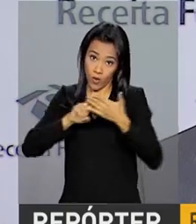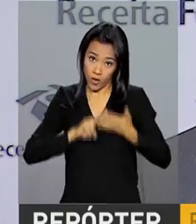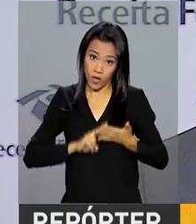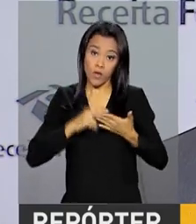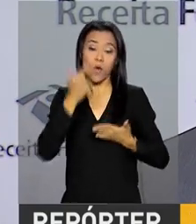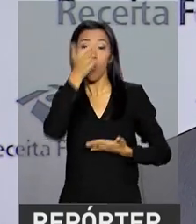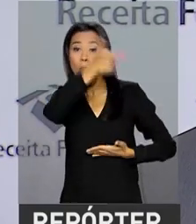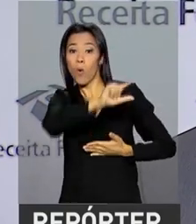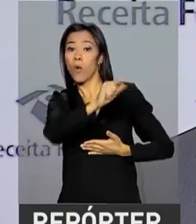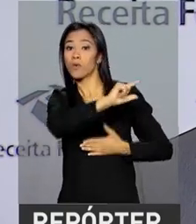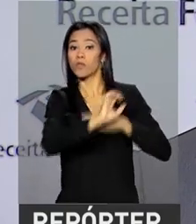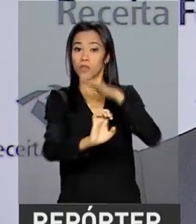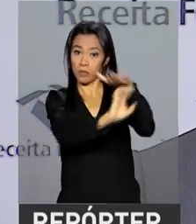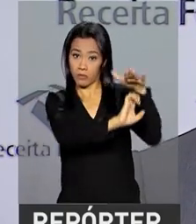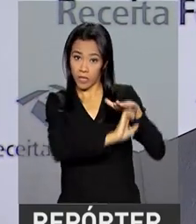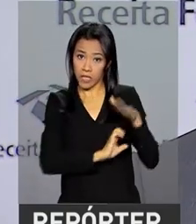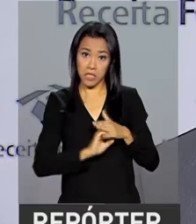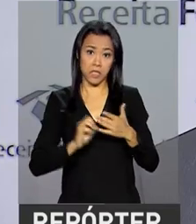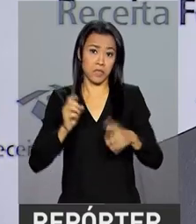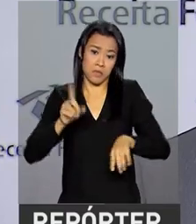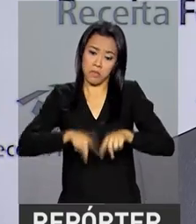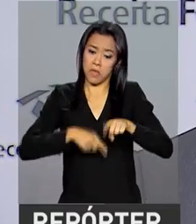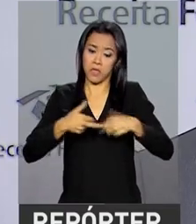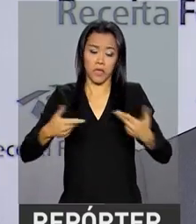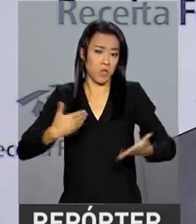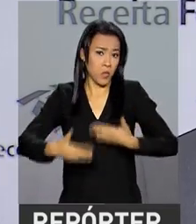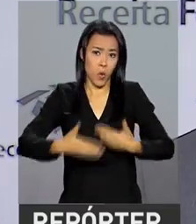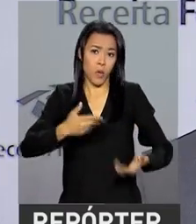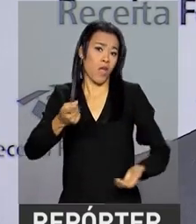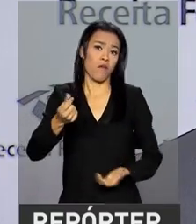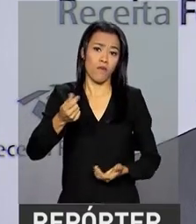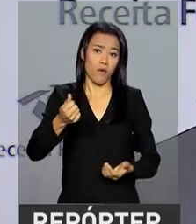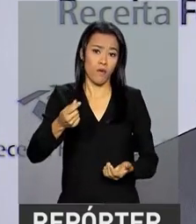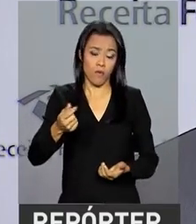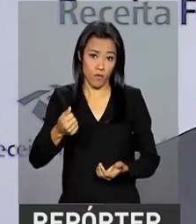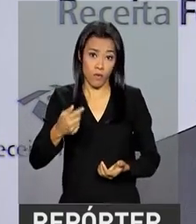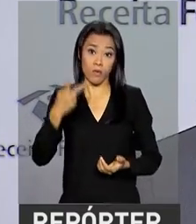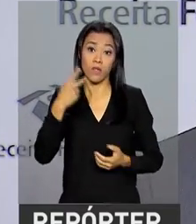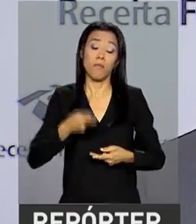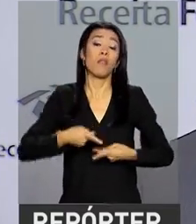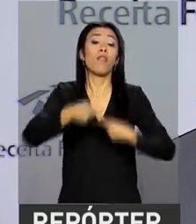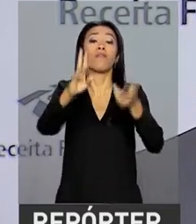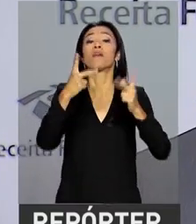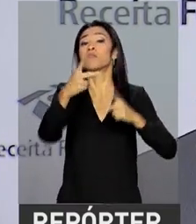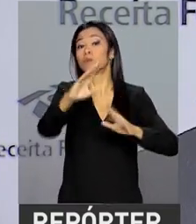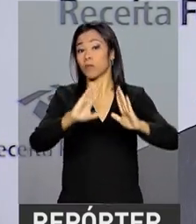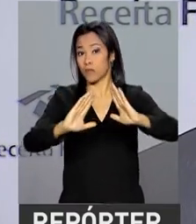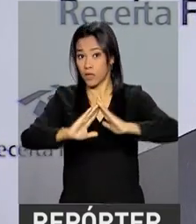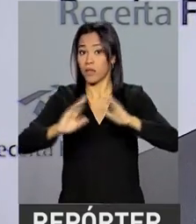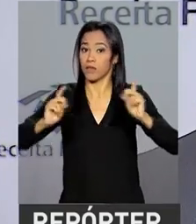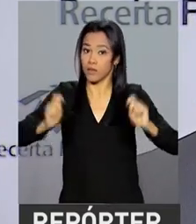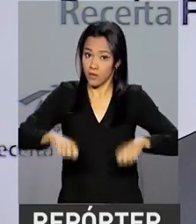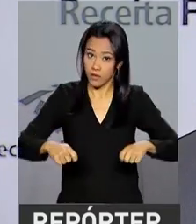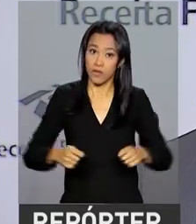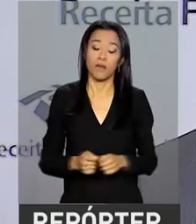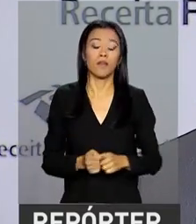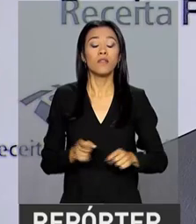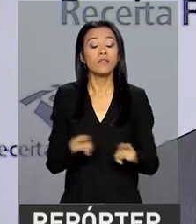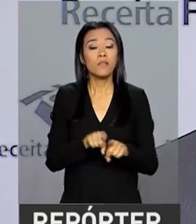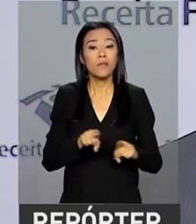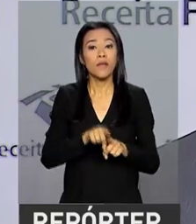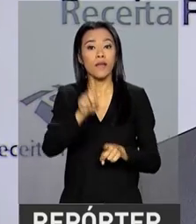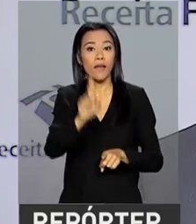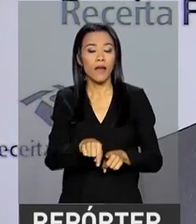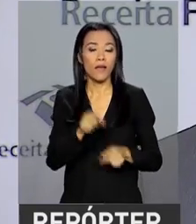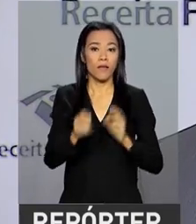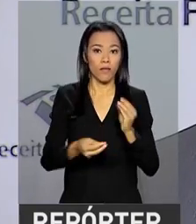bens importados em qualquer valor na sua no seu estabelecimento na sua residência assim também como é possível